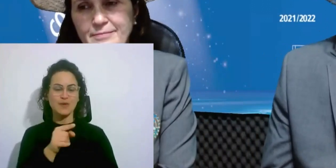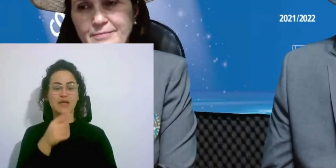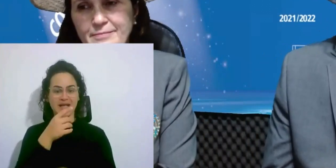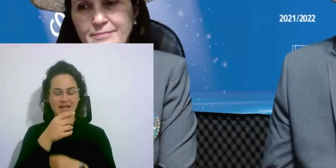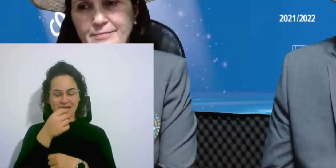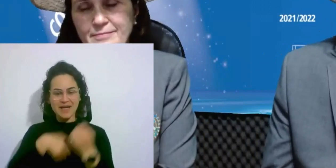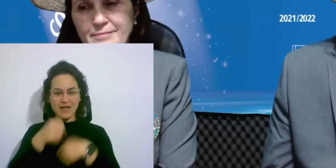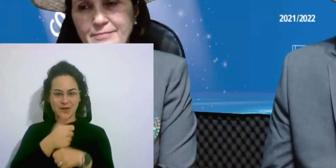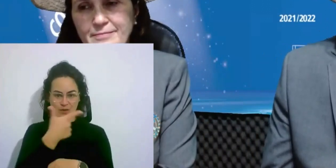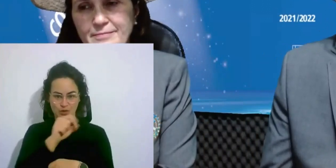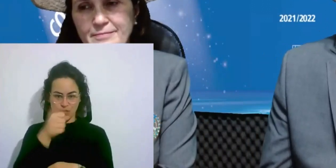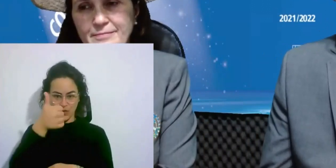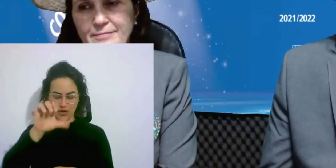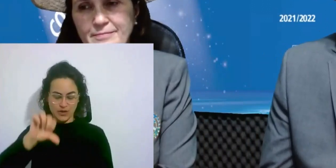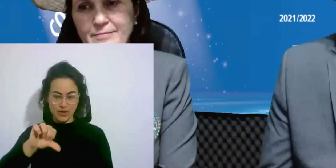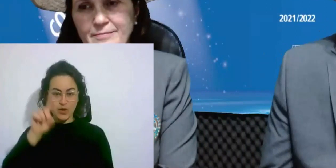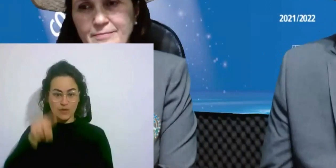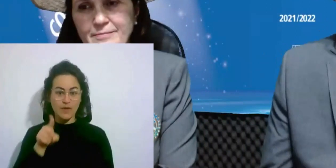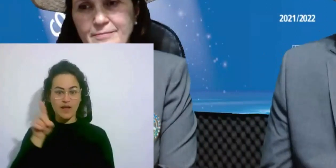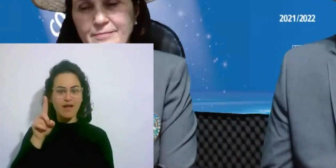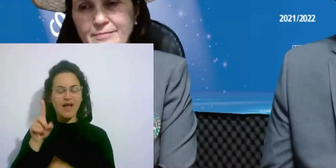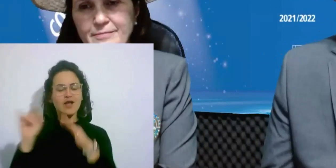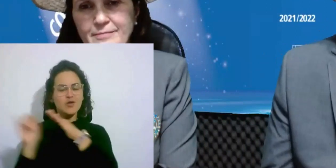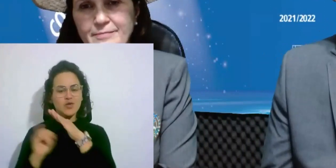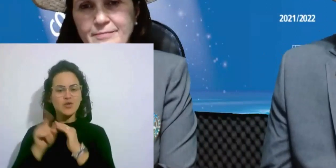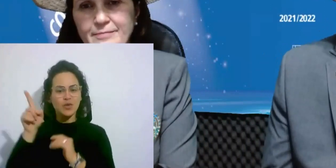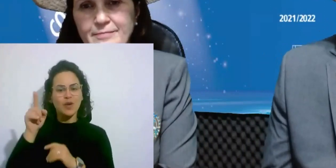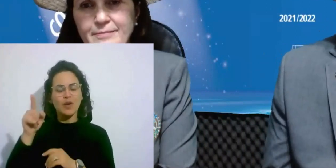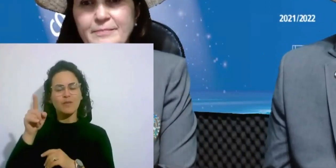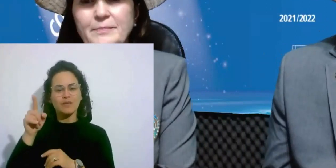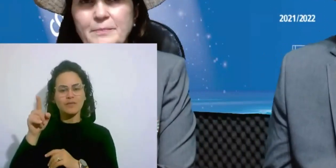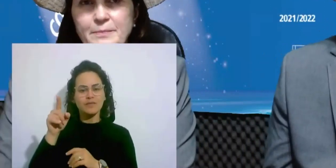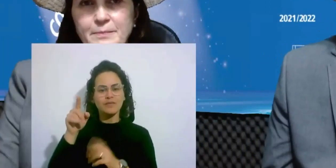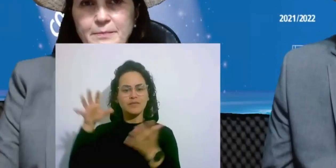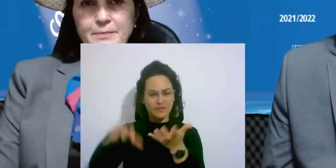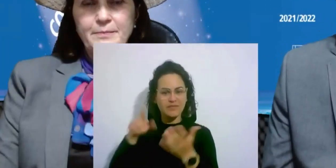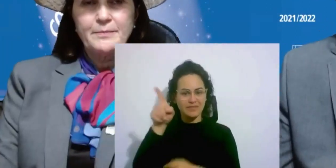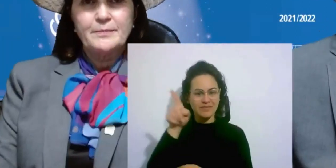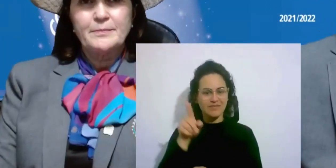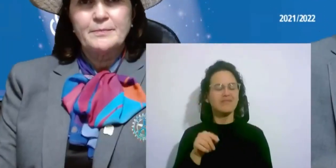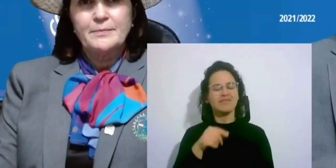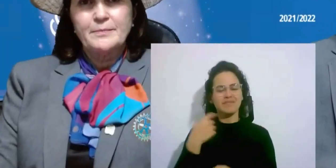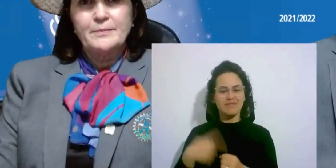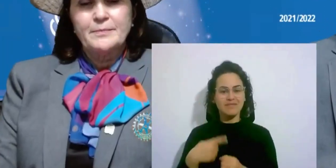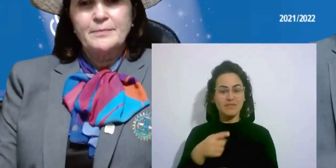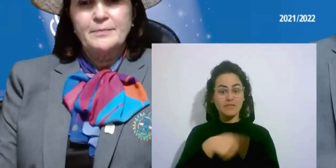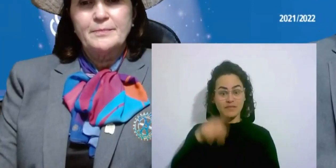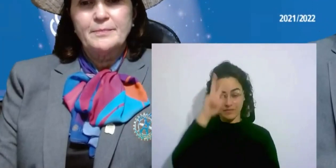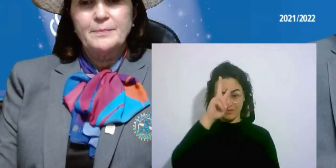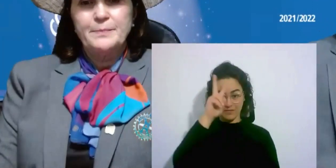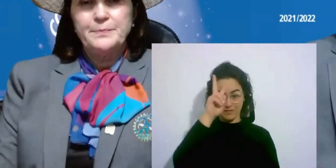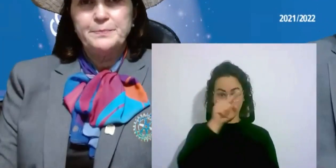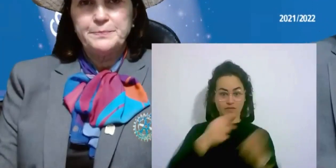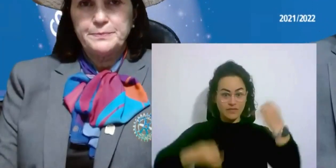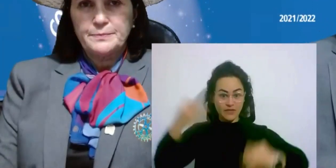no Instituto em Brasília. Essa história que você acaba de relatar para nós,